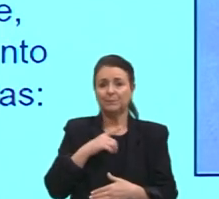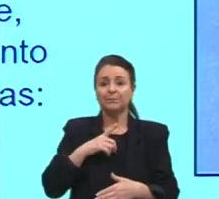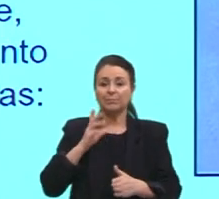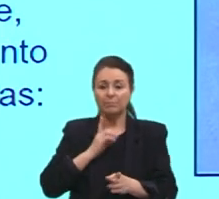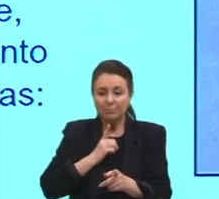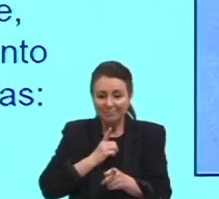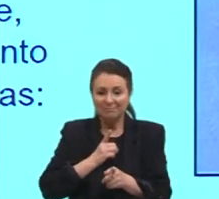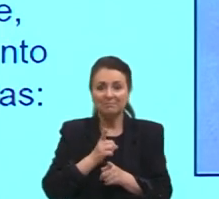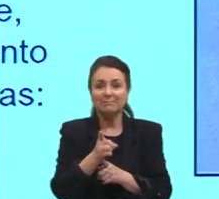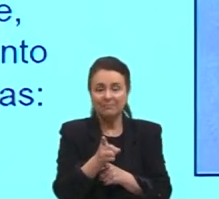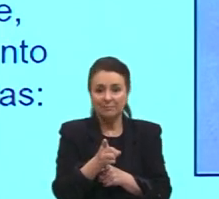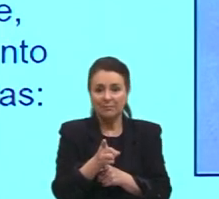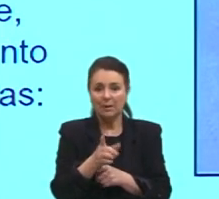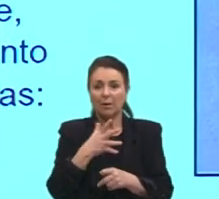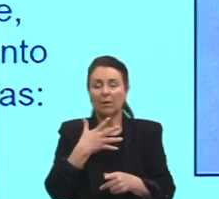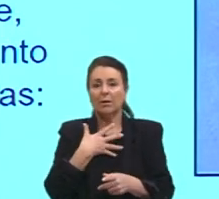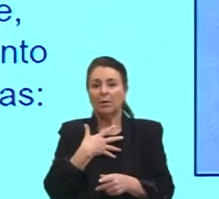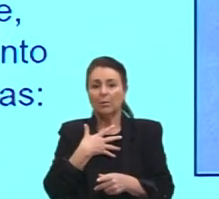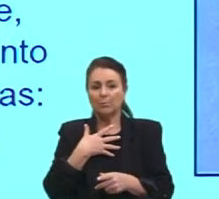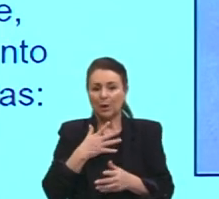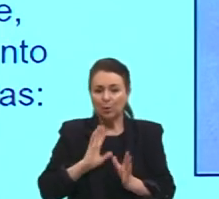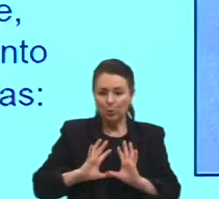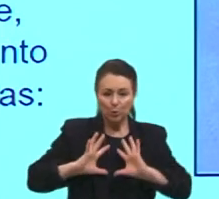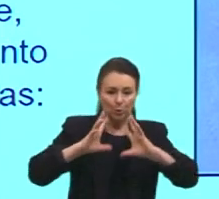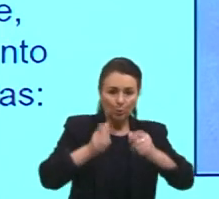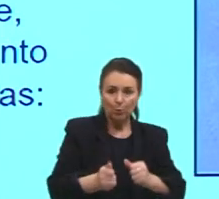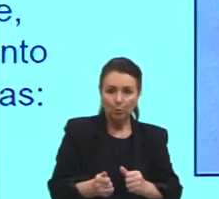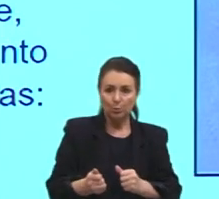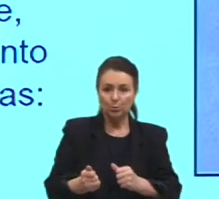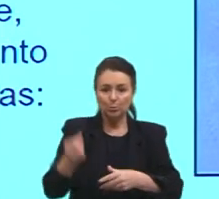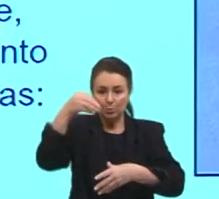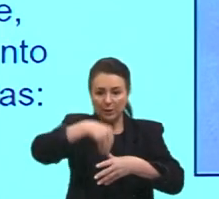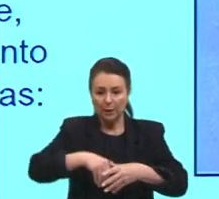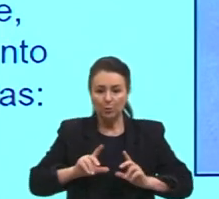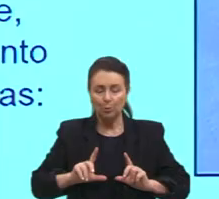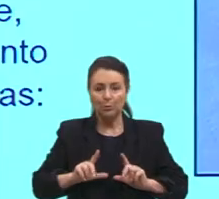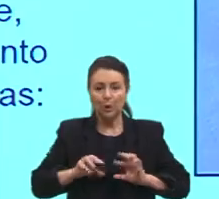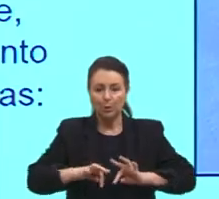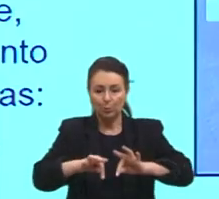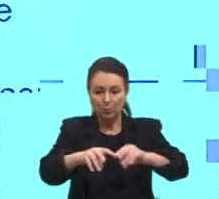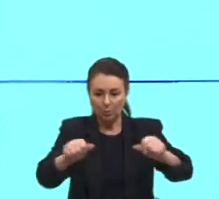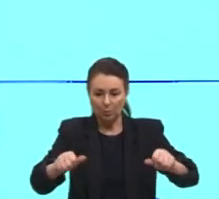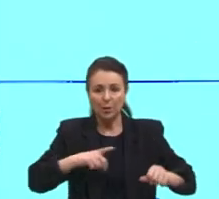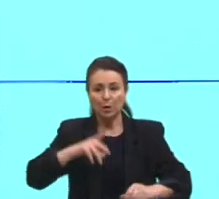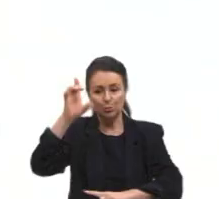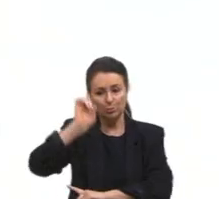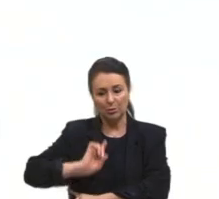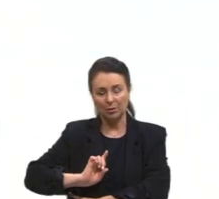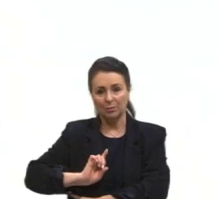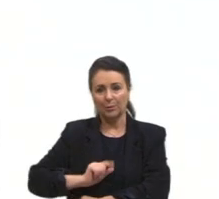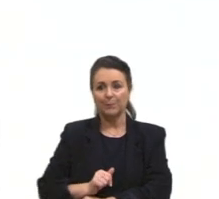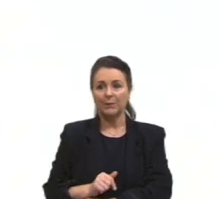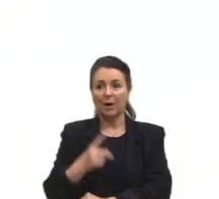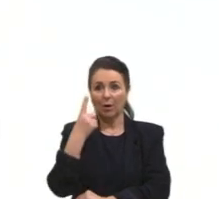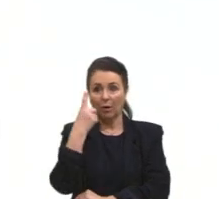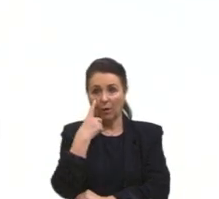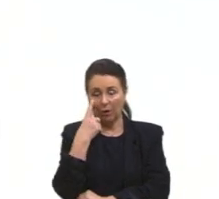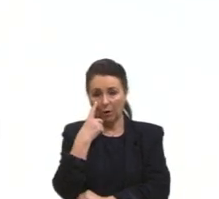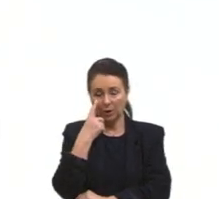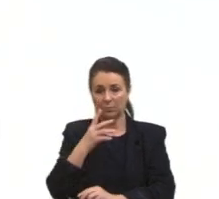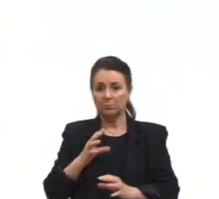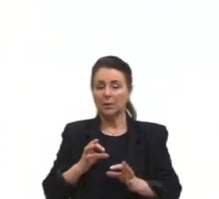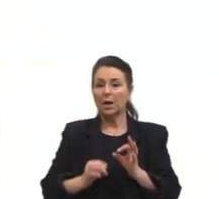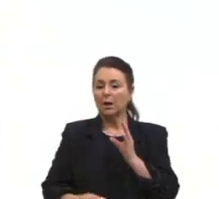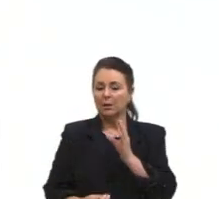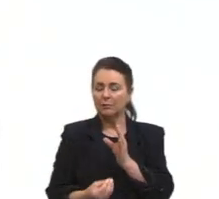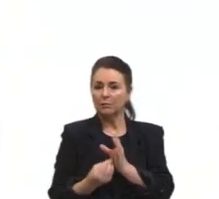relacionamento né para que todos eles tenham tenham direito ao território Vamos passar mais um aqui olha lá ó formação